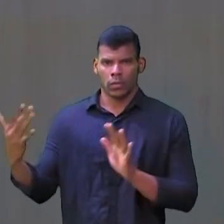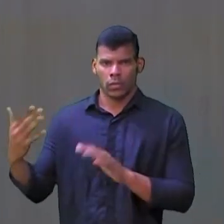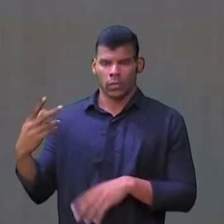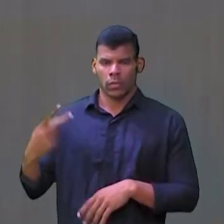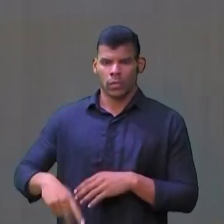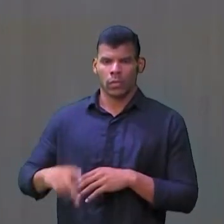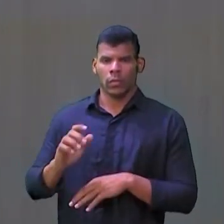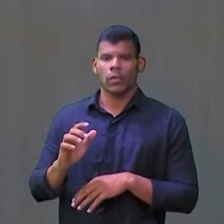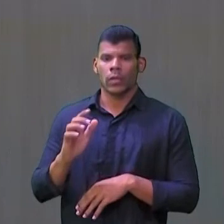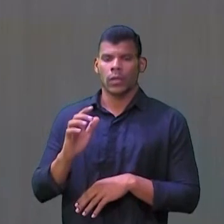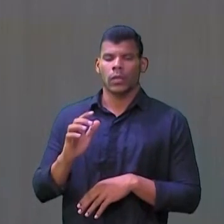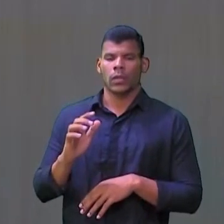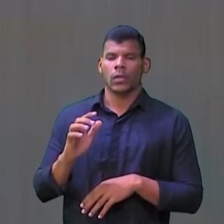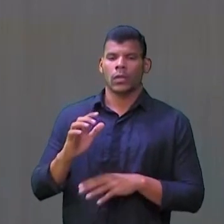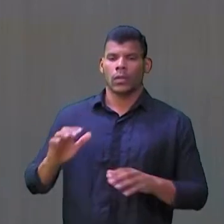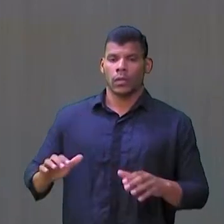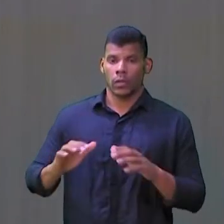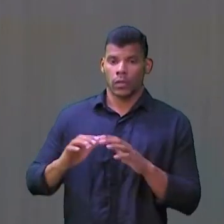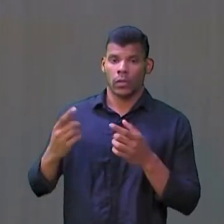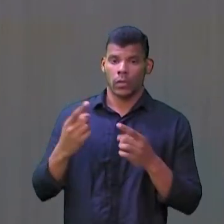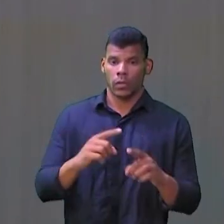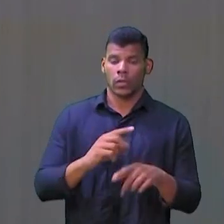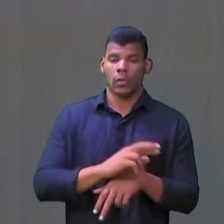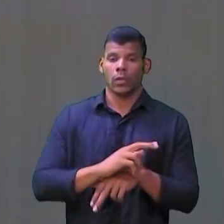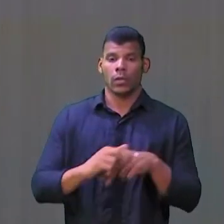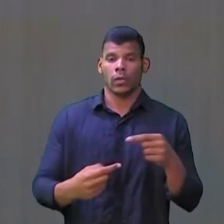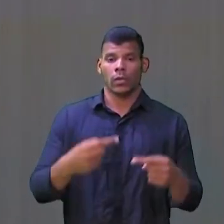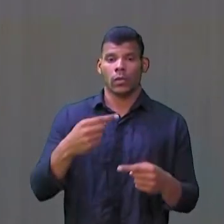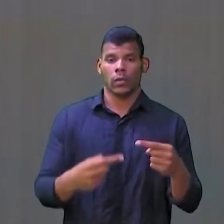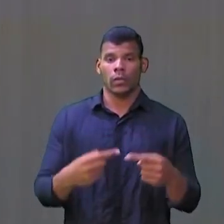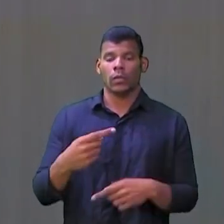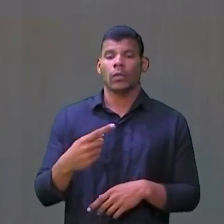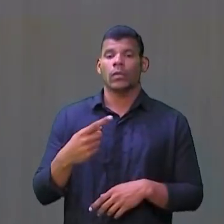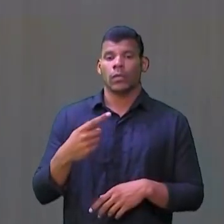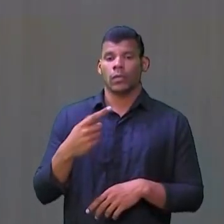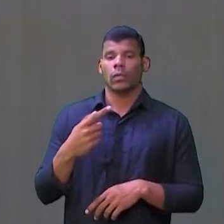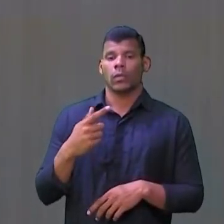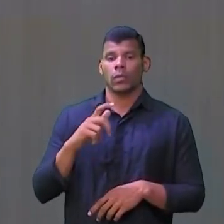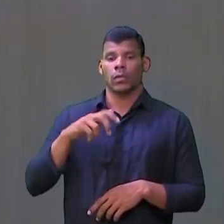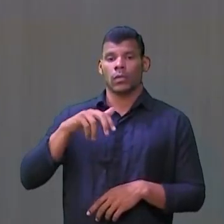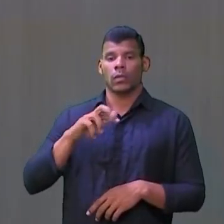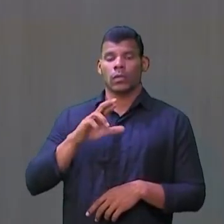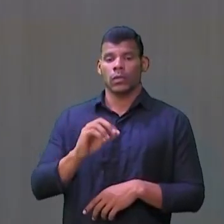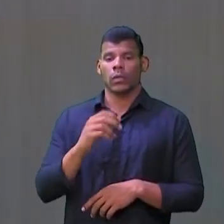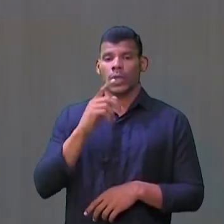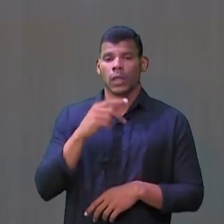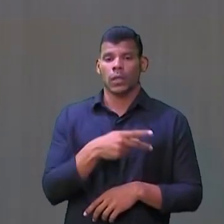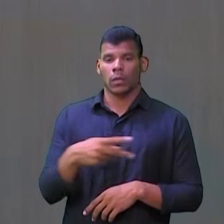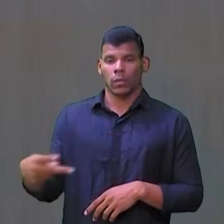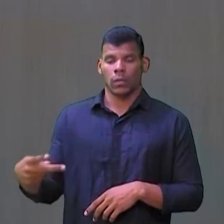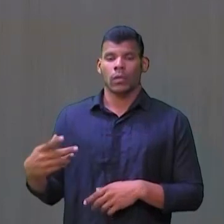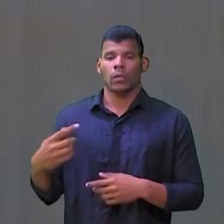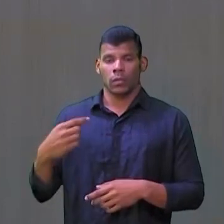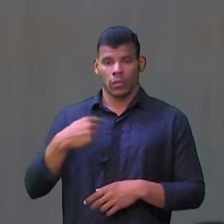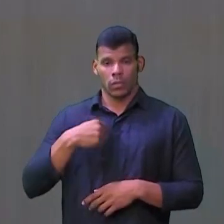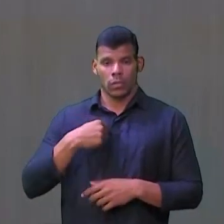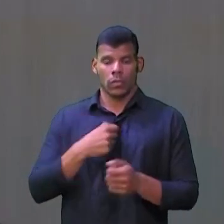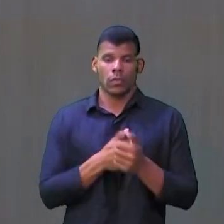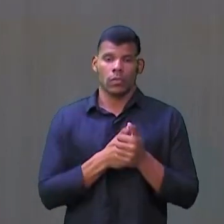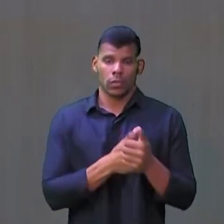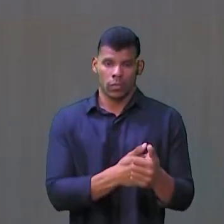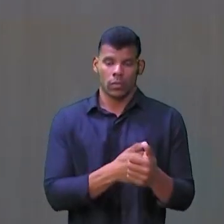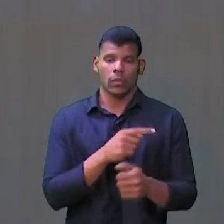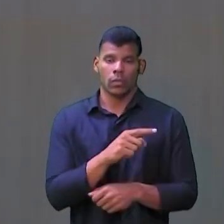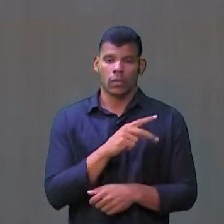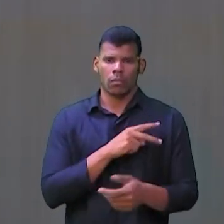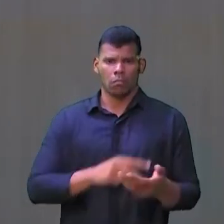parlamentar. A Frente Parlamentar de Combate à Violência Política dessa casa, que é presidida por mim, está acompanhando o caso